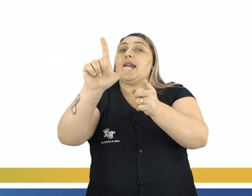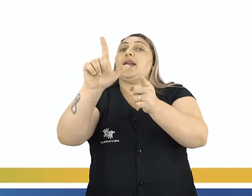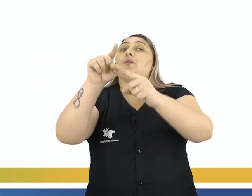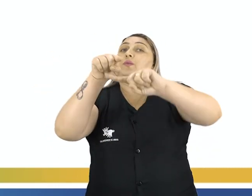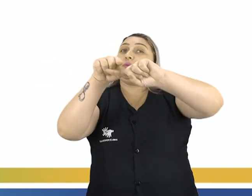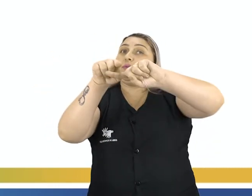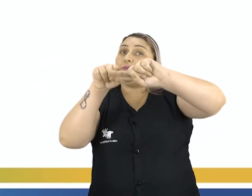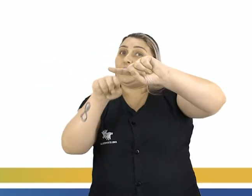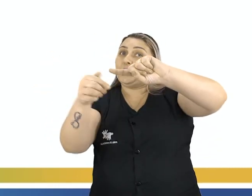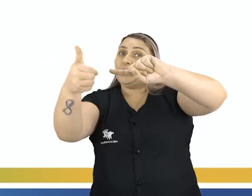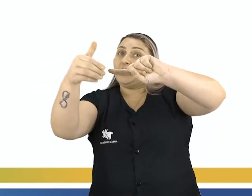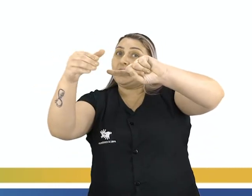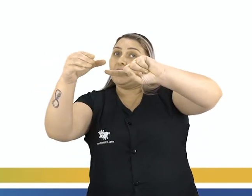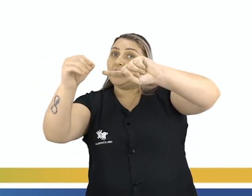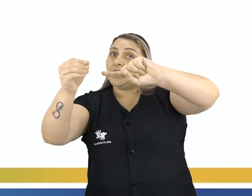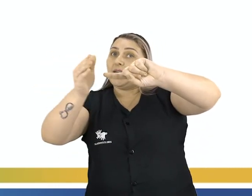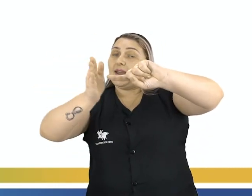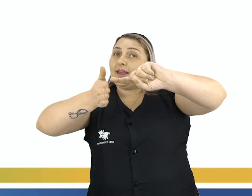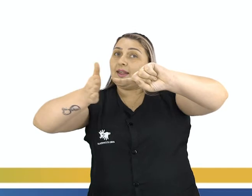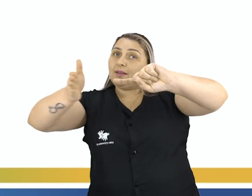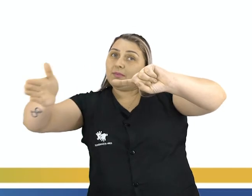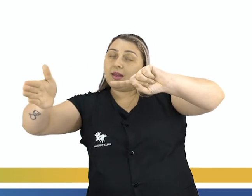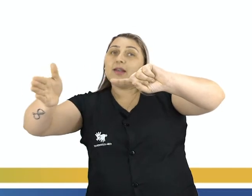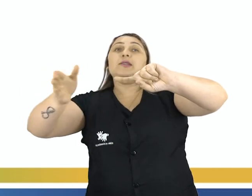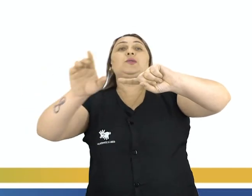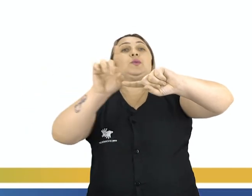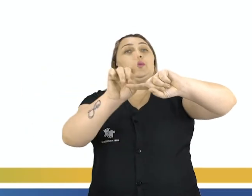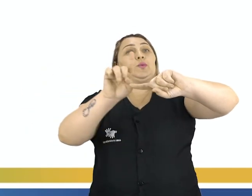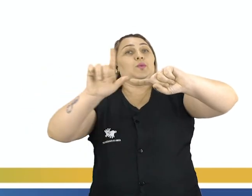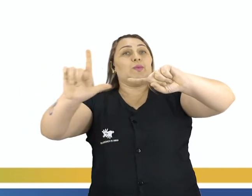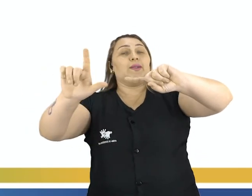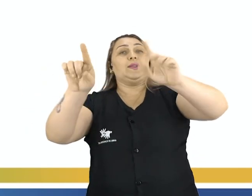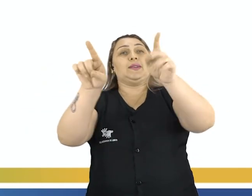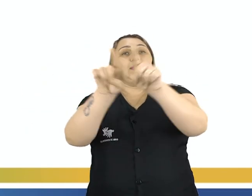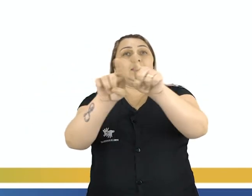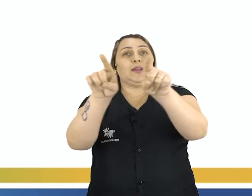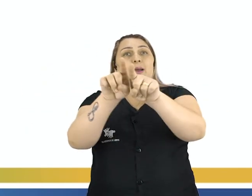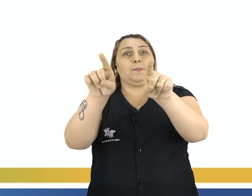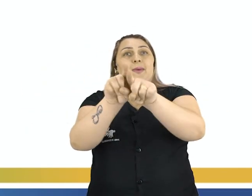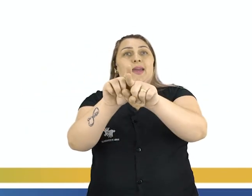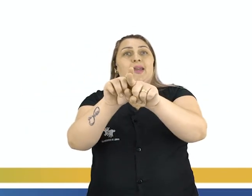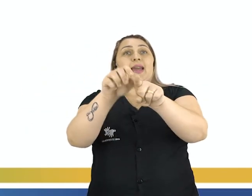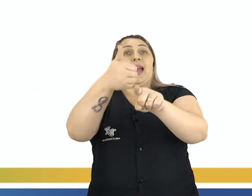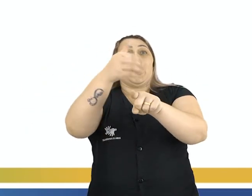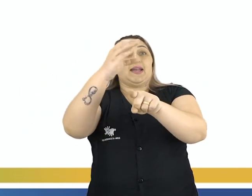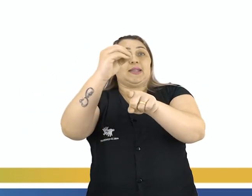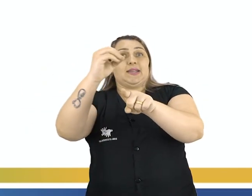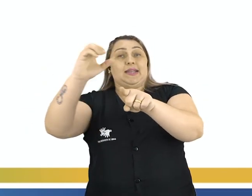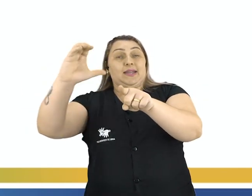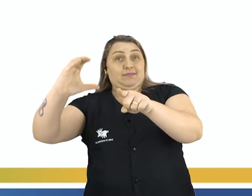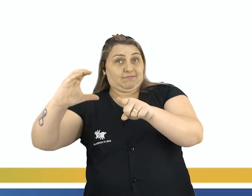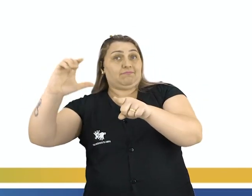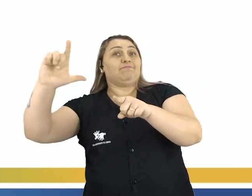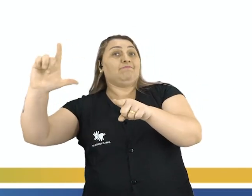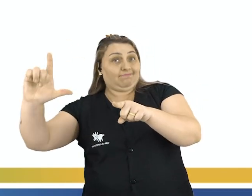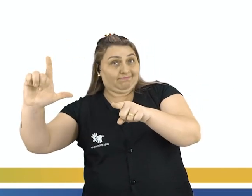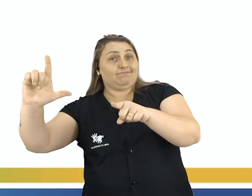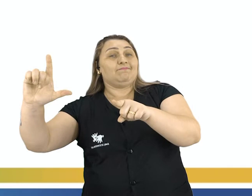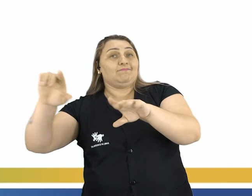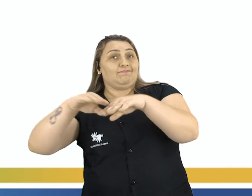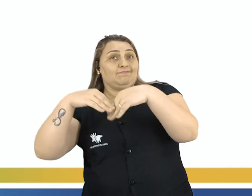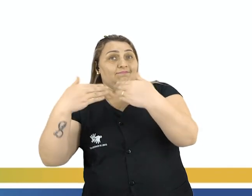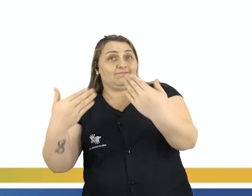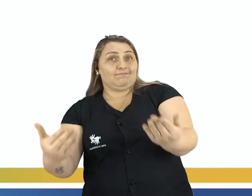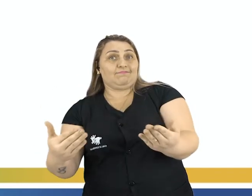partes, né? E nós temos também, 1 litro, ele também corresponde a 100 centilitros, ou seja,